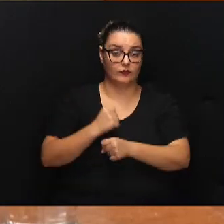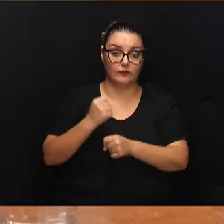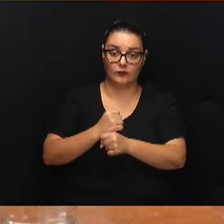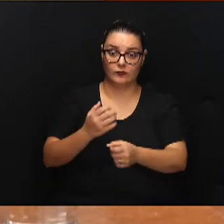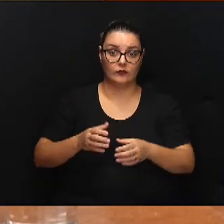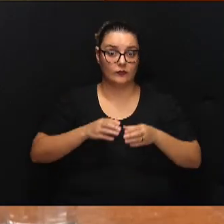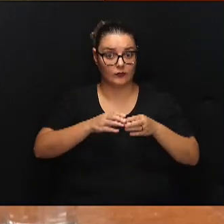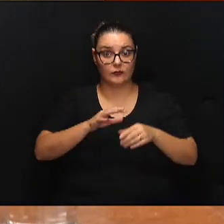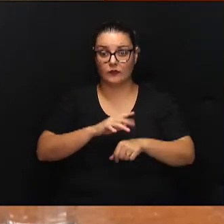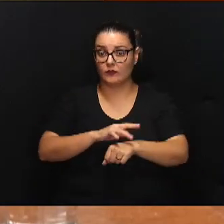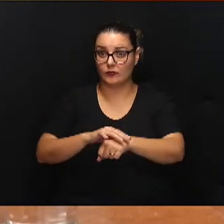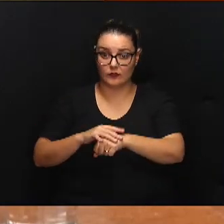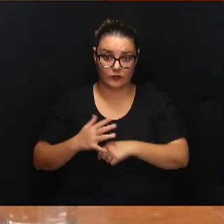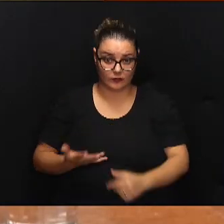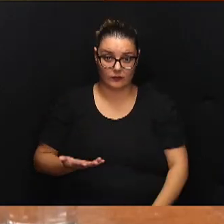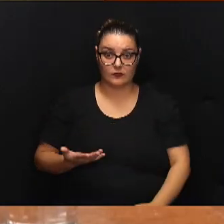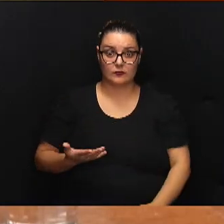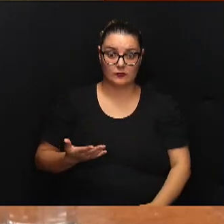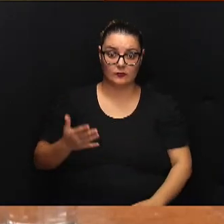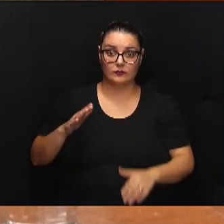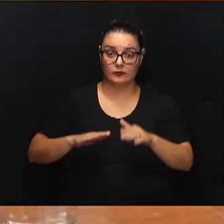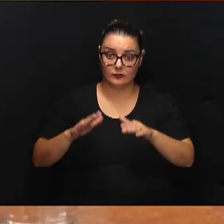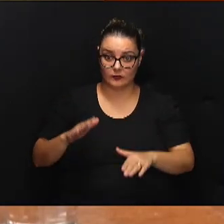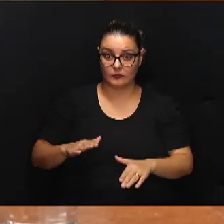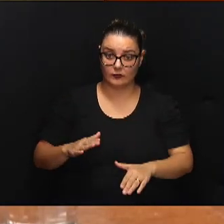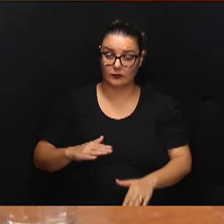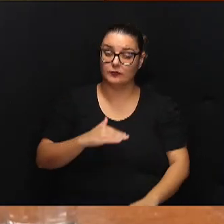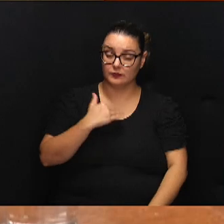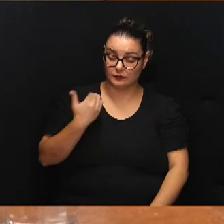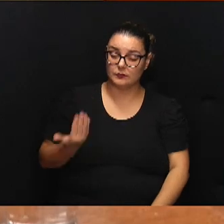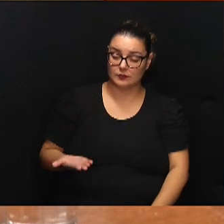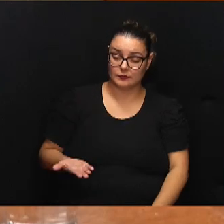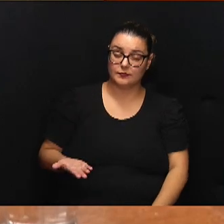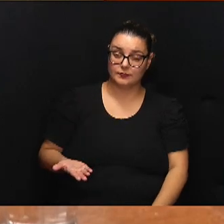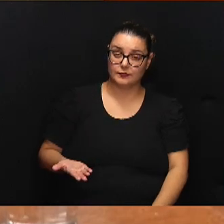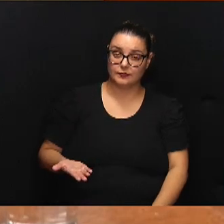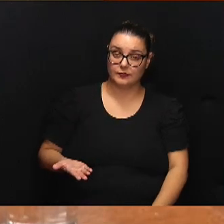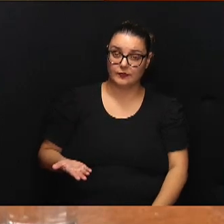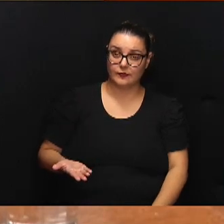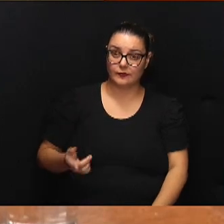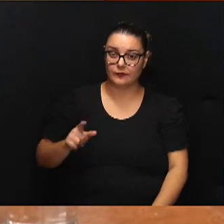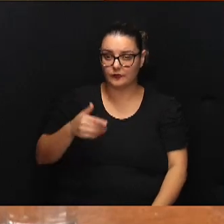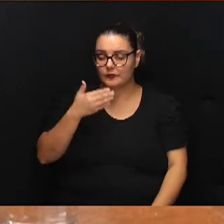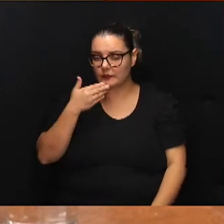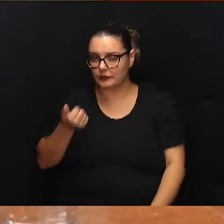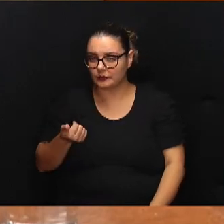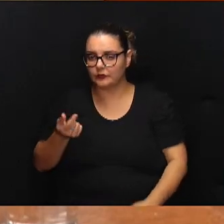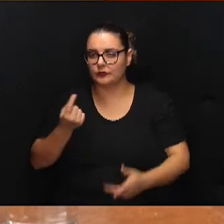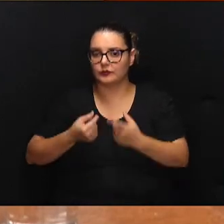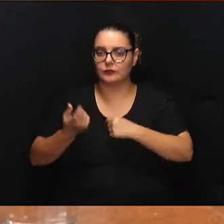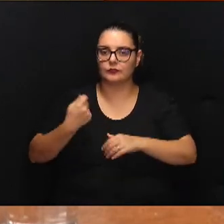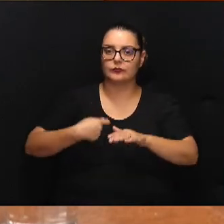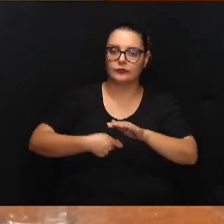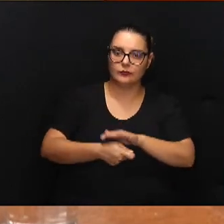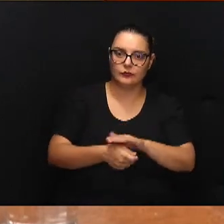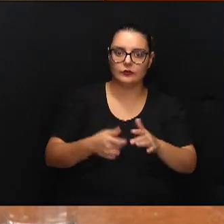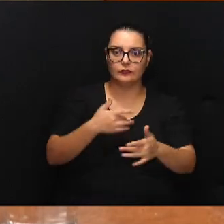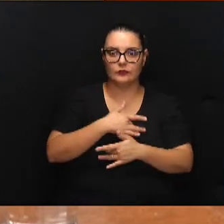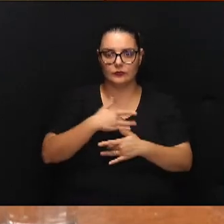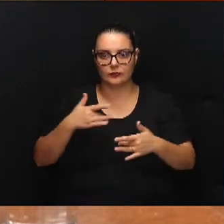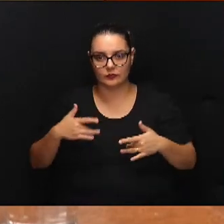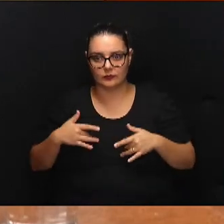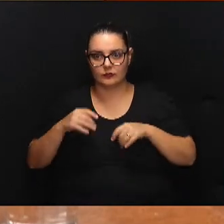convivendo com essas doenças e, às vezes, acabar com a morte? Não seria melhor a gente investir na saúde,